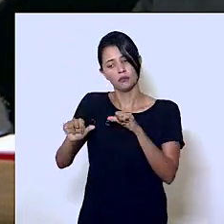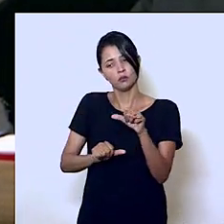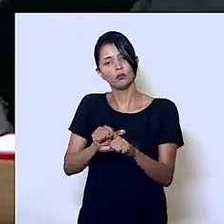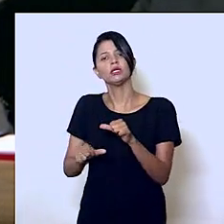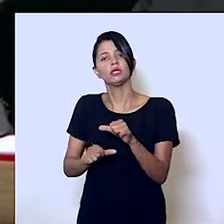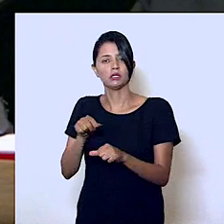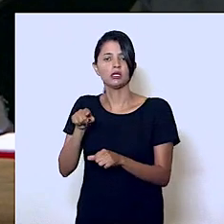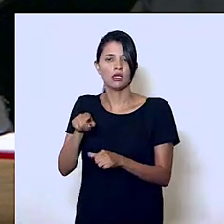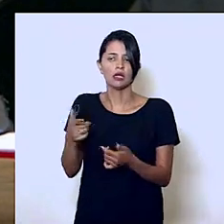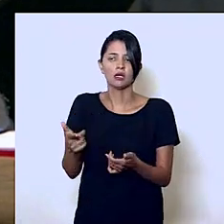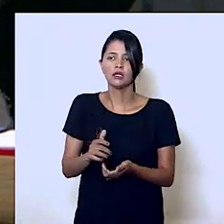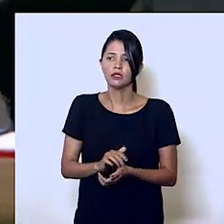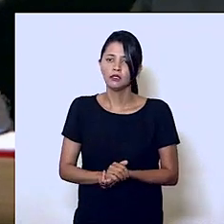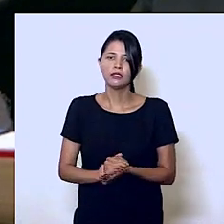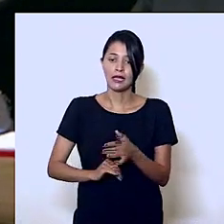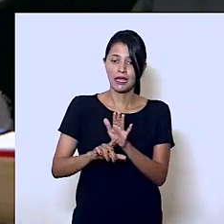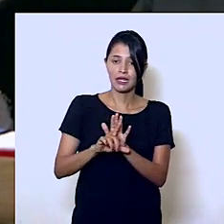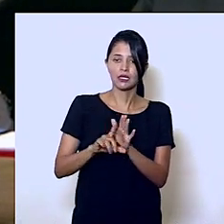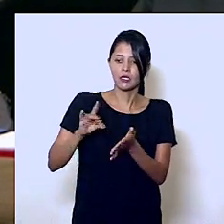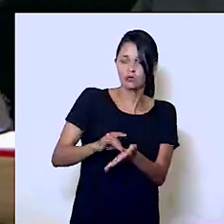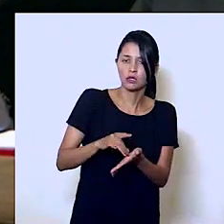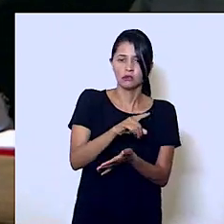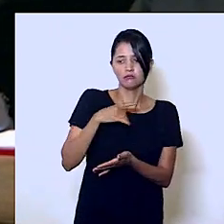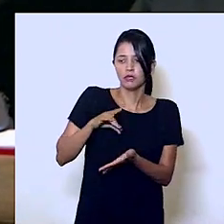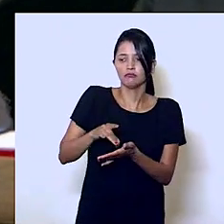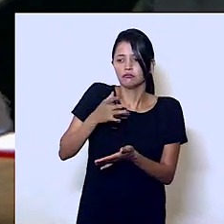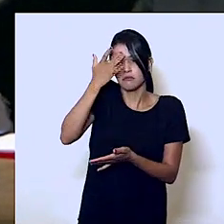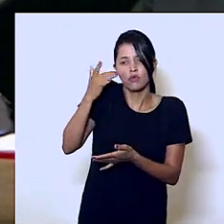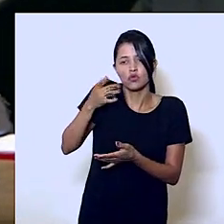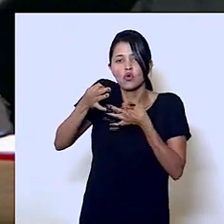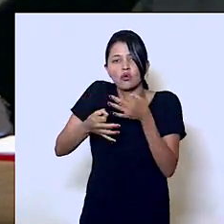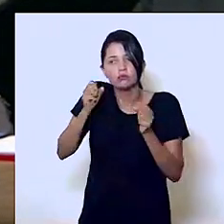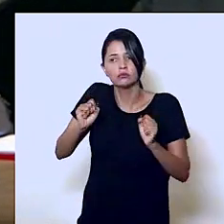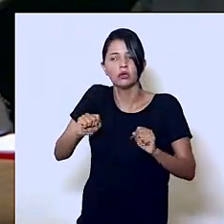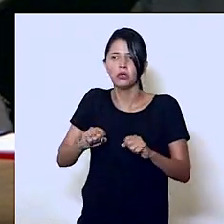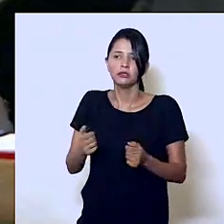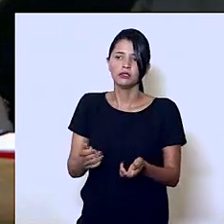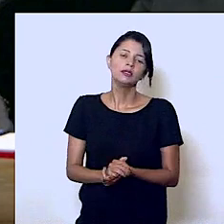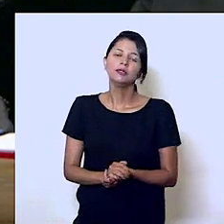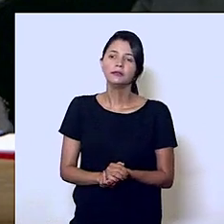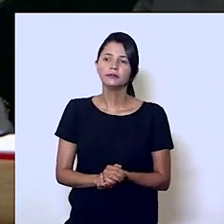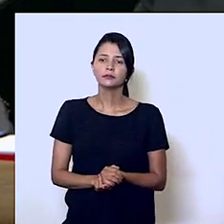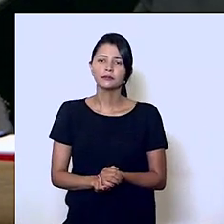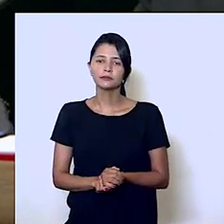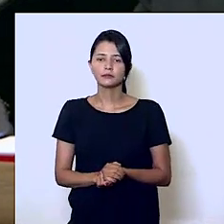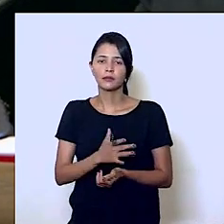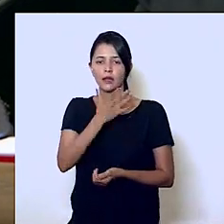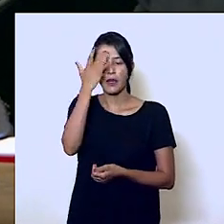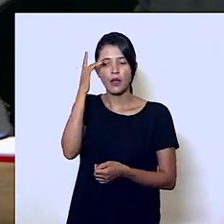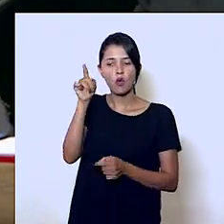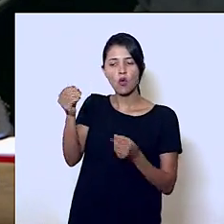da legitimidade do que ele fazia e do fato de que afetar a vida dos diplomatas, é melhor saber como é que eles pensam essa